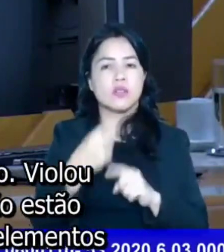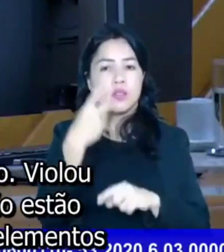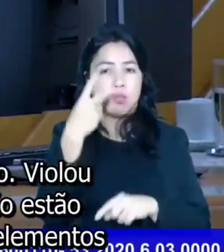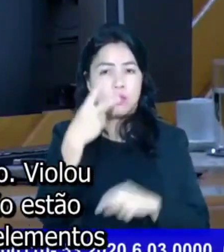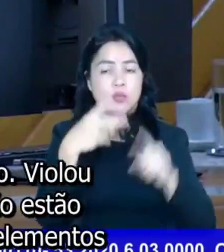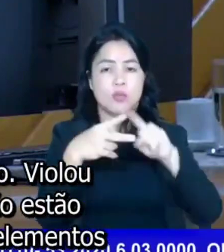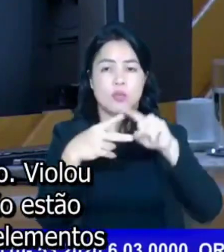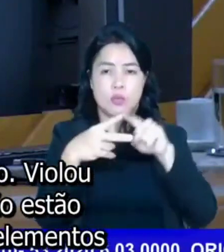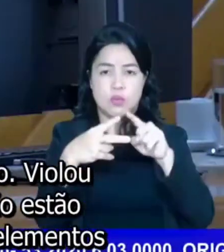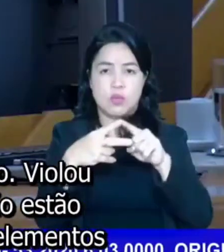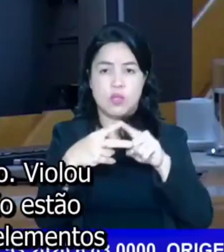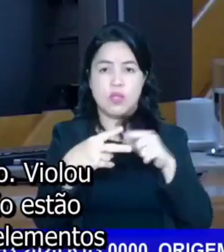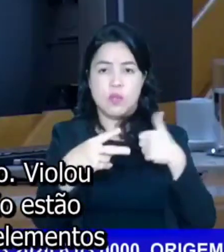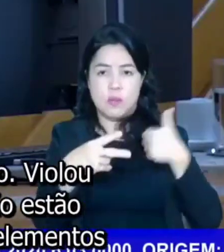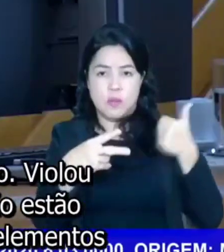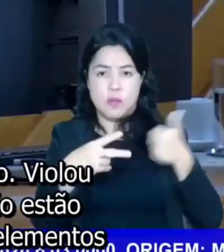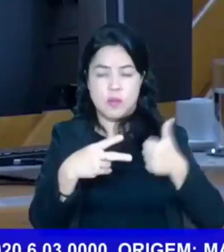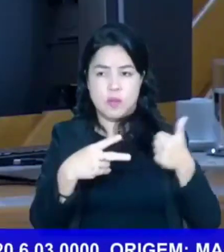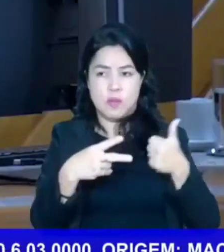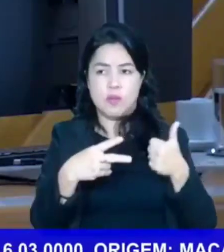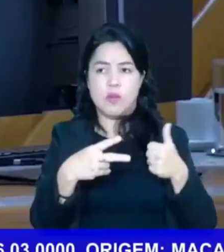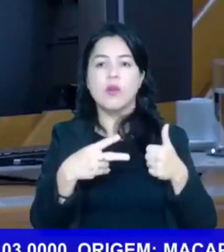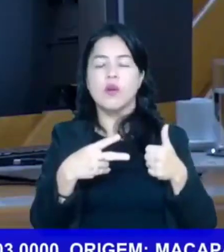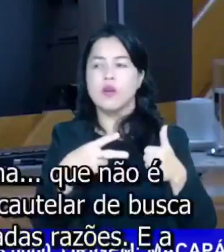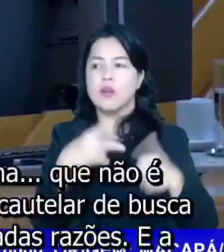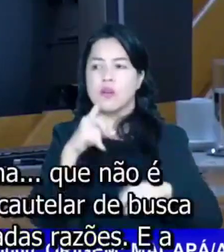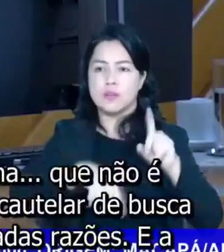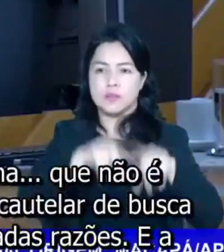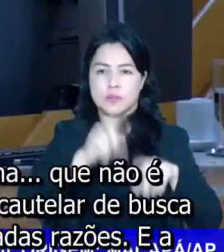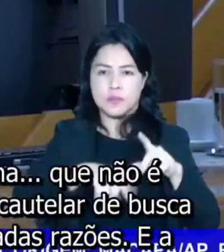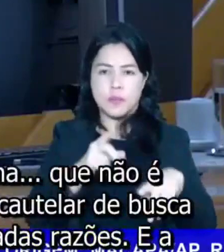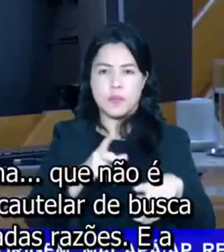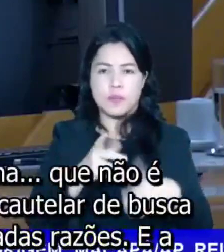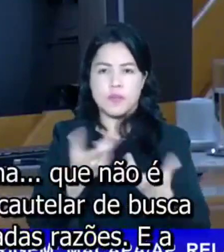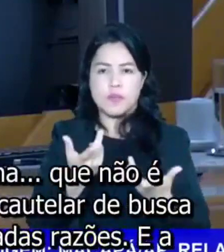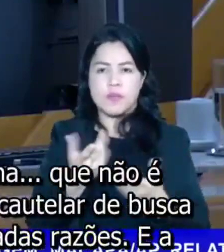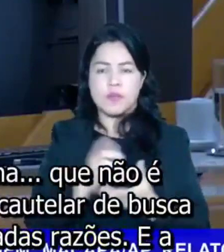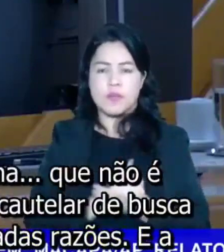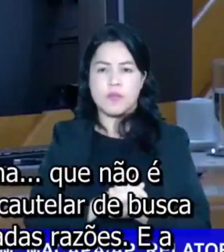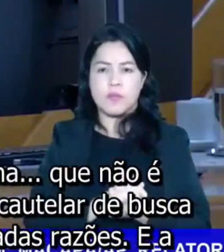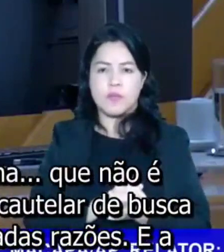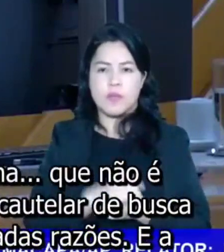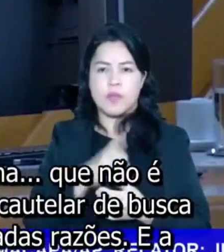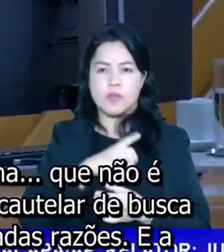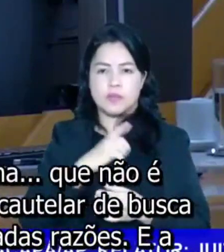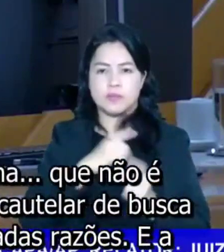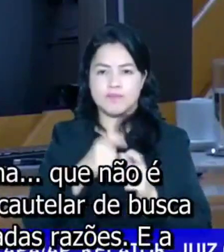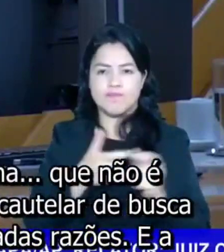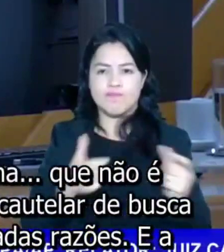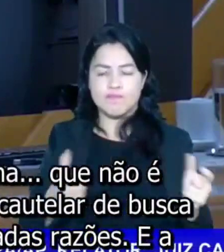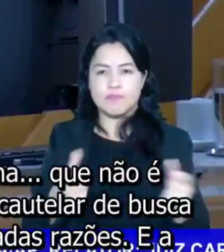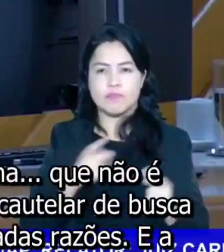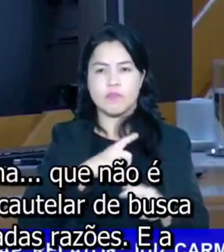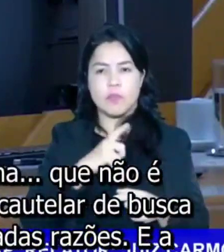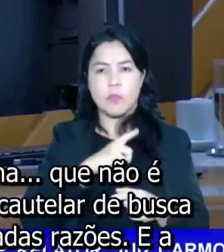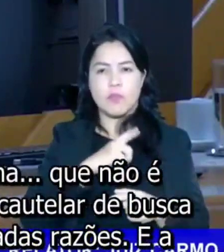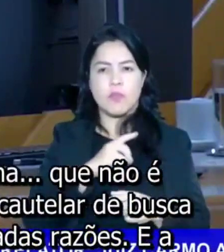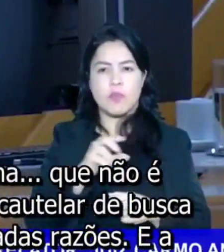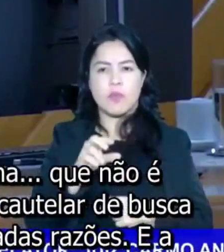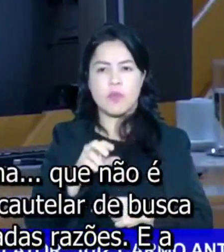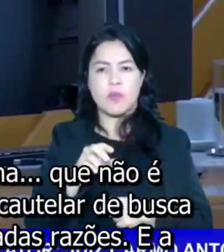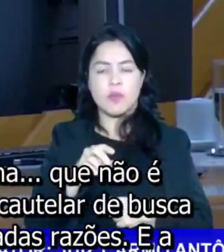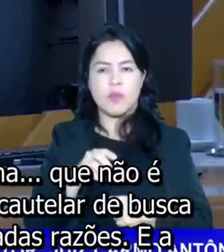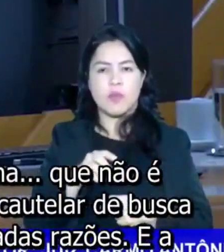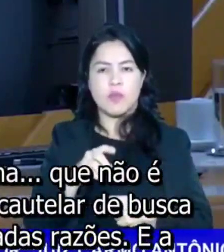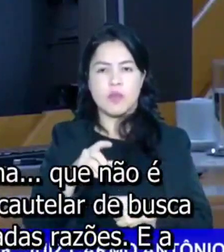primeiro era a existência de elementos mais, um standard relativo à autoria